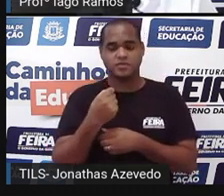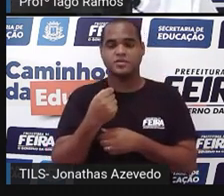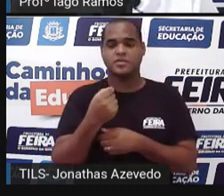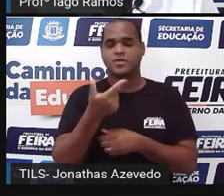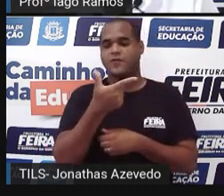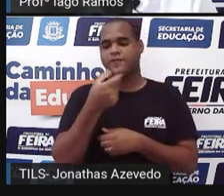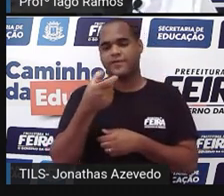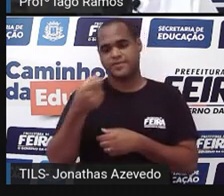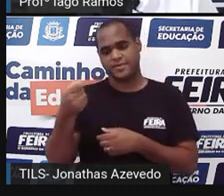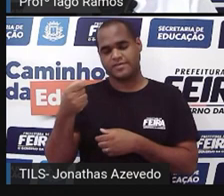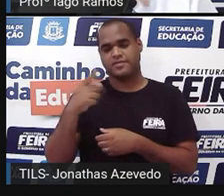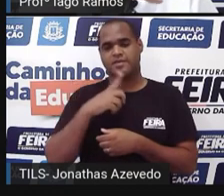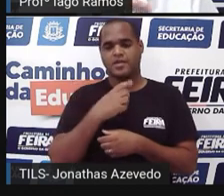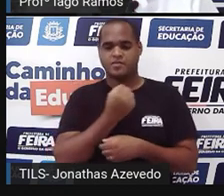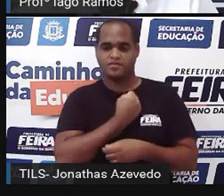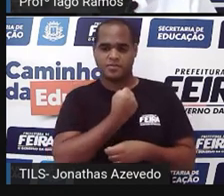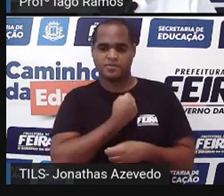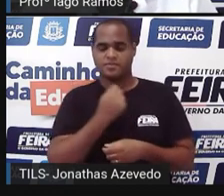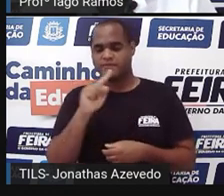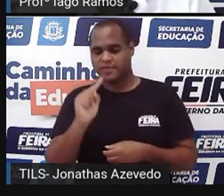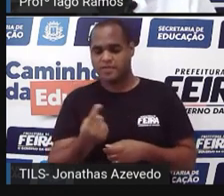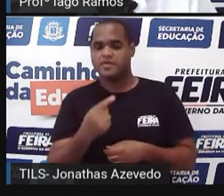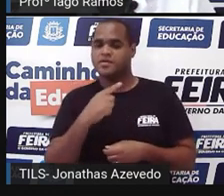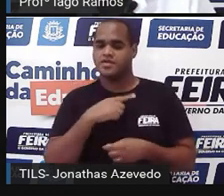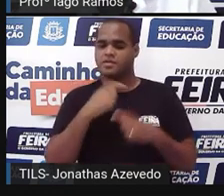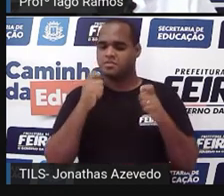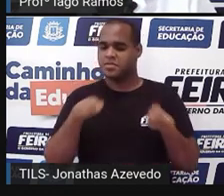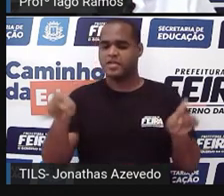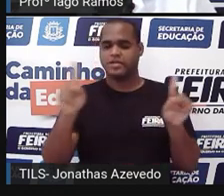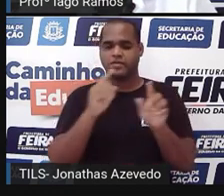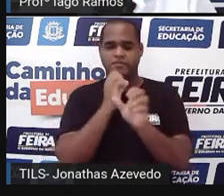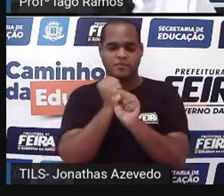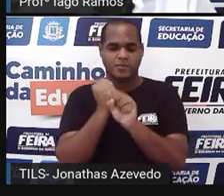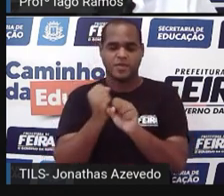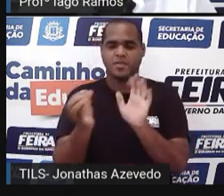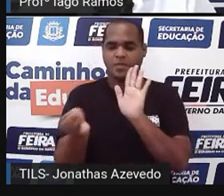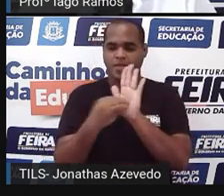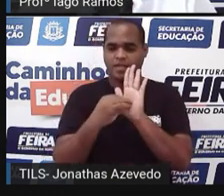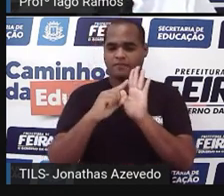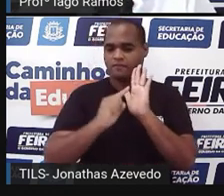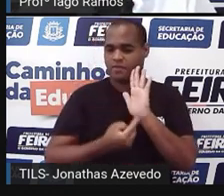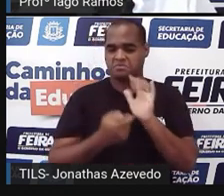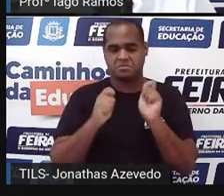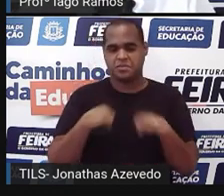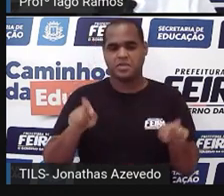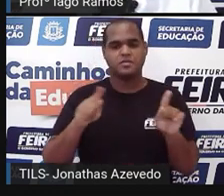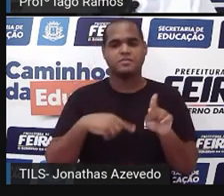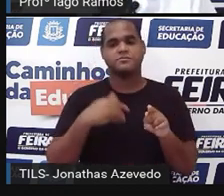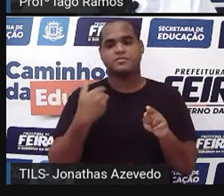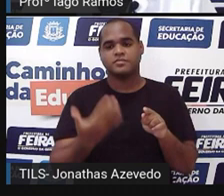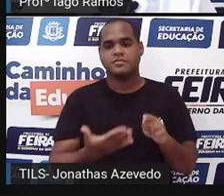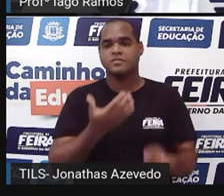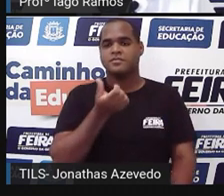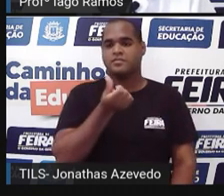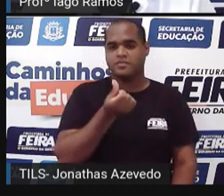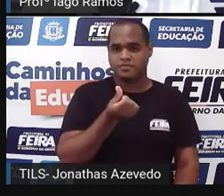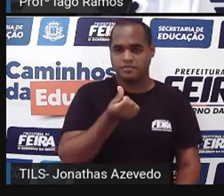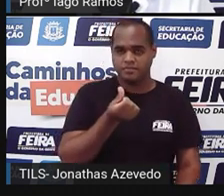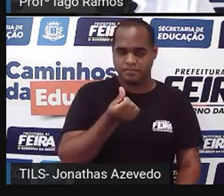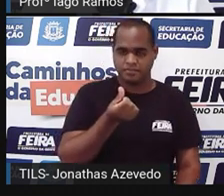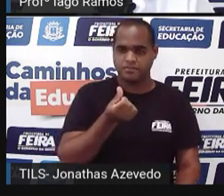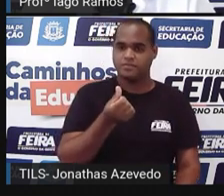200 como o número já tem, não precisa mais colocar, então seis né vai ser